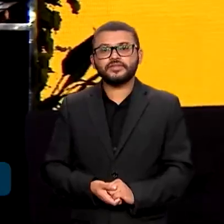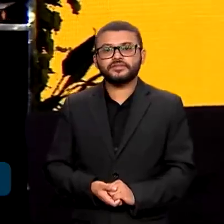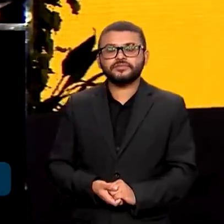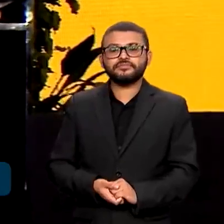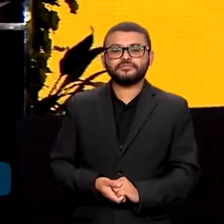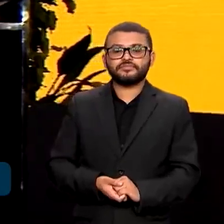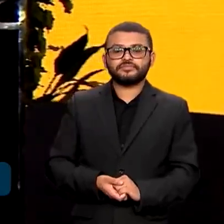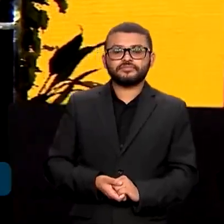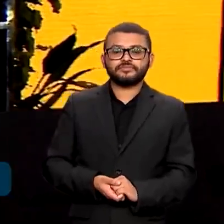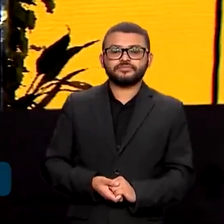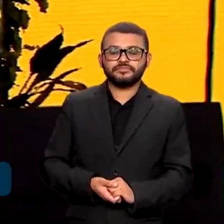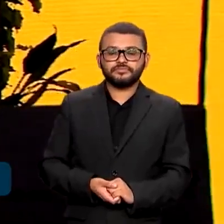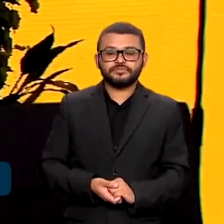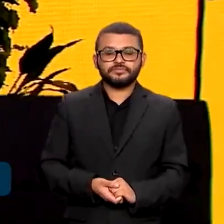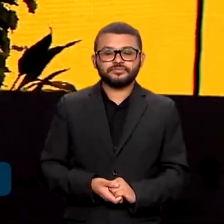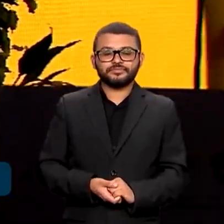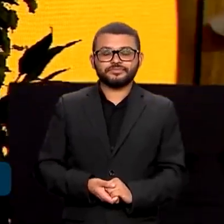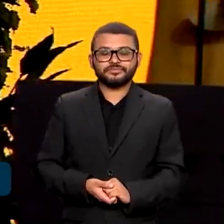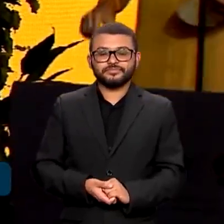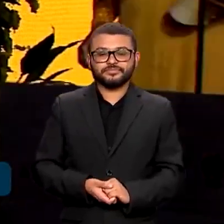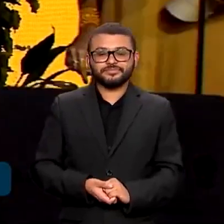O microfone. O outro.